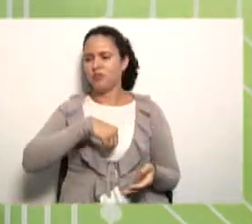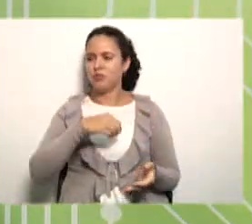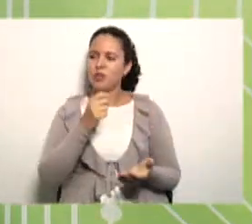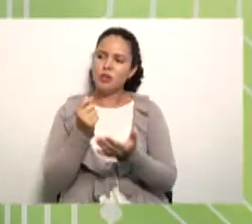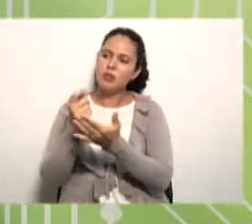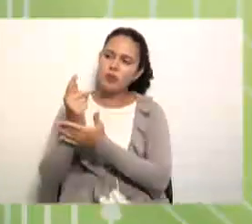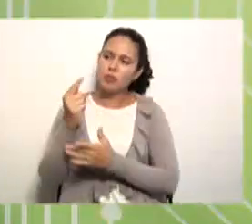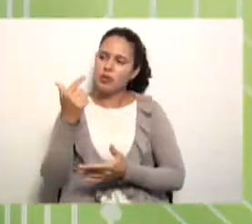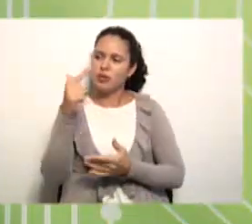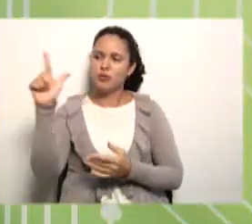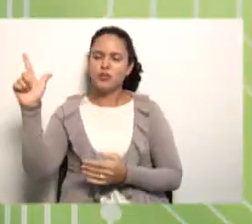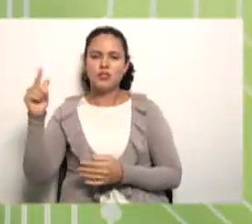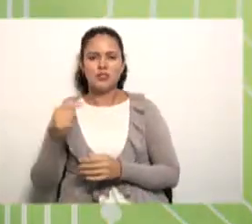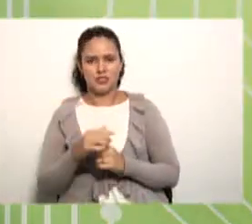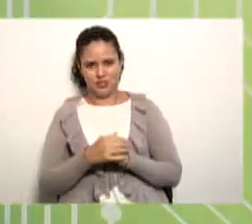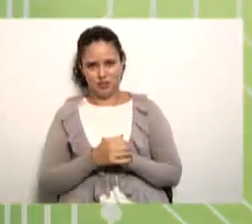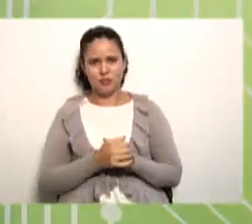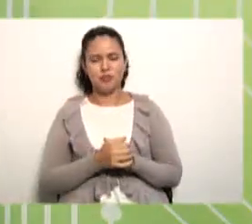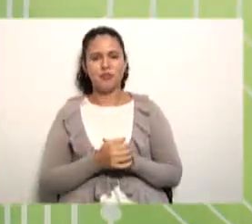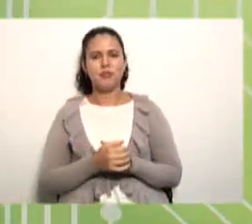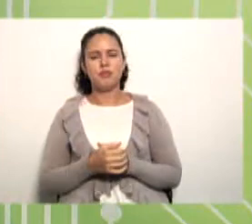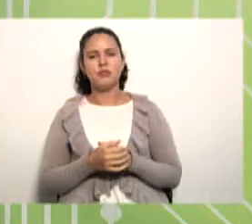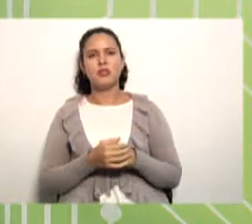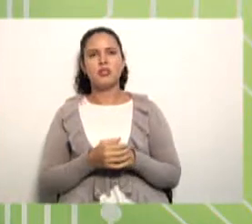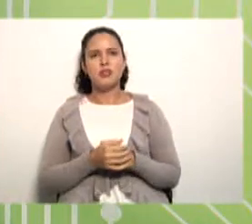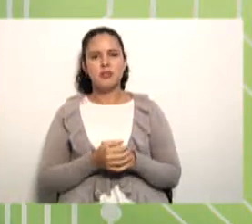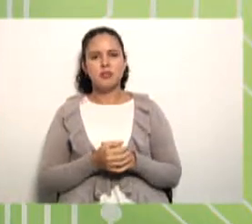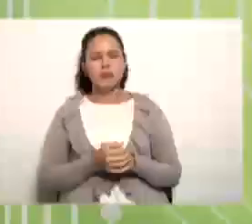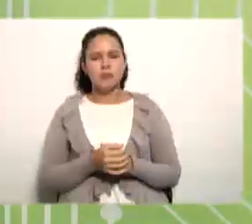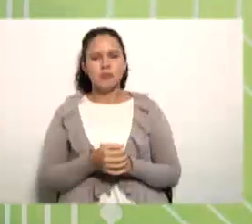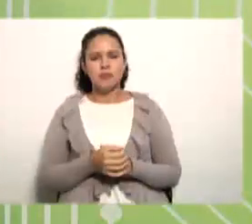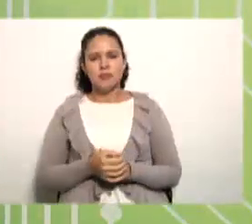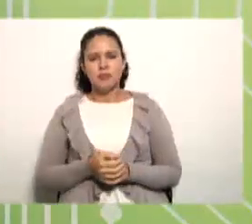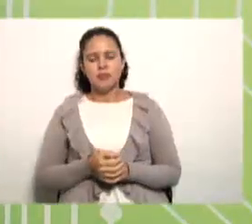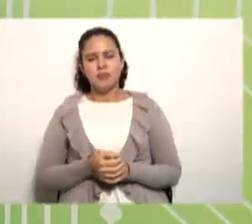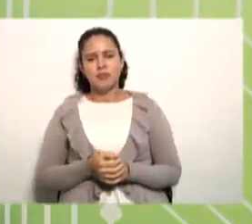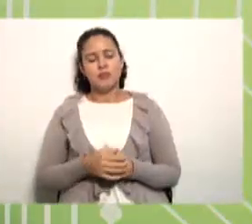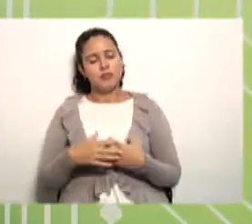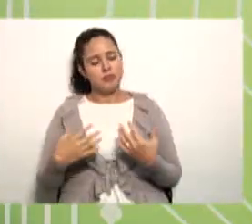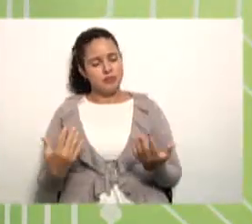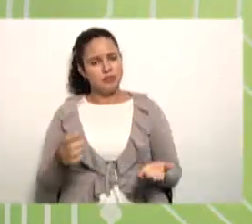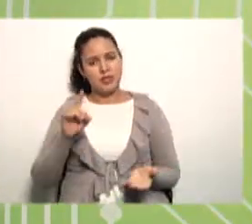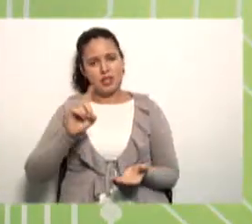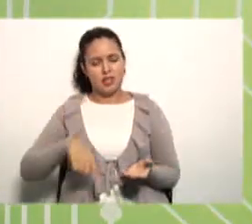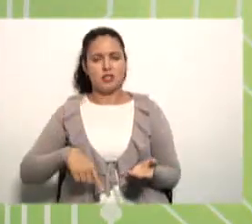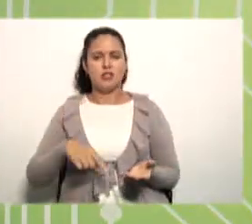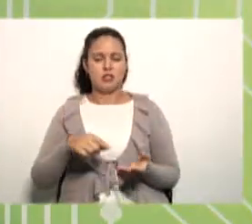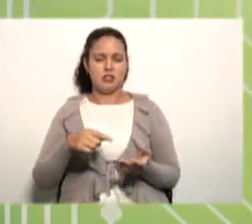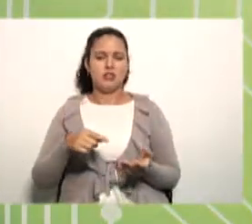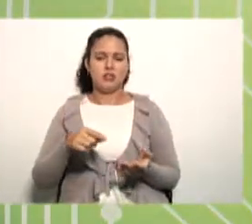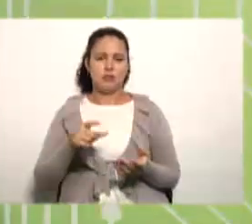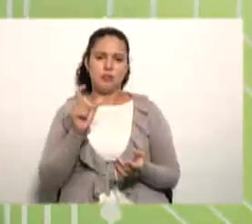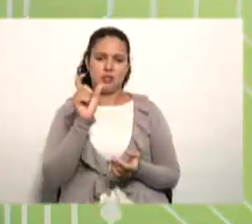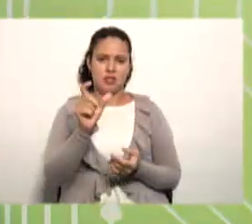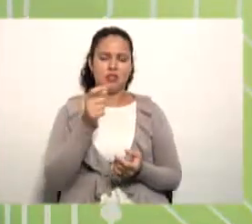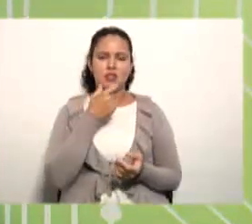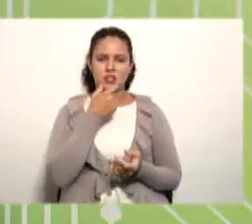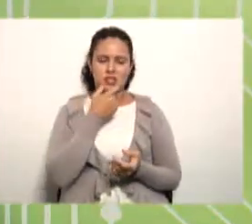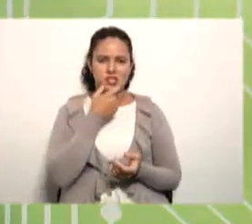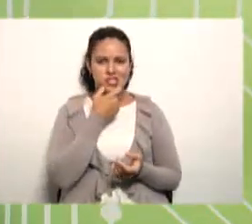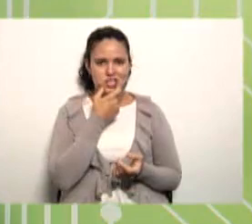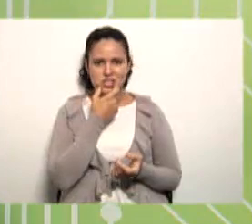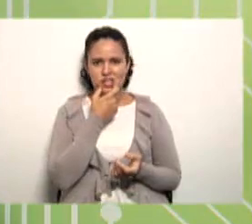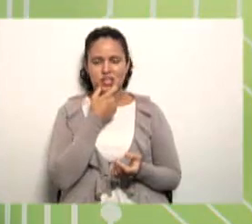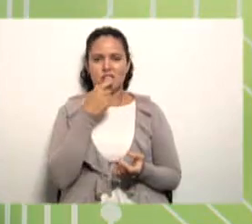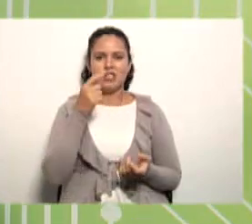esse dinheiro seria capaz de comprar se você tivesse escolhido outra coisa. Essa é a ideia do trade-off. Uma escolha, ela é dizer sim